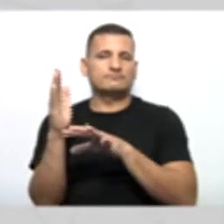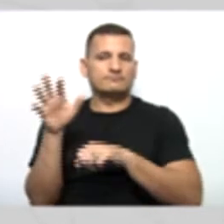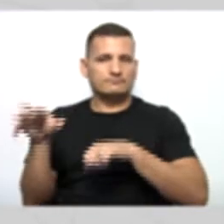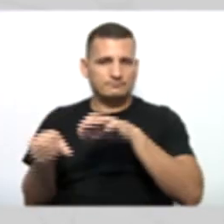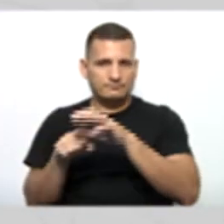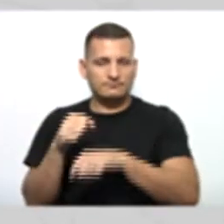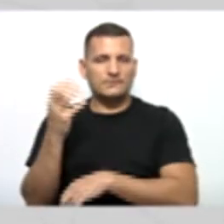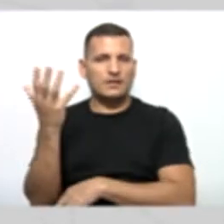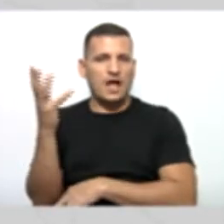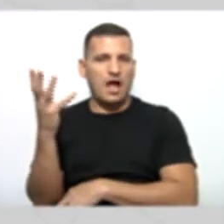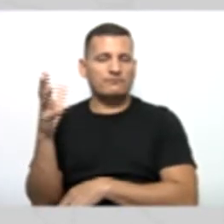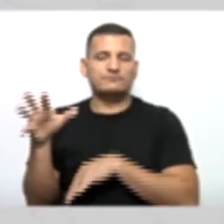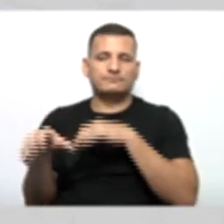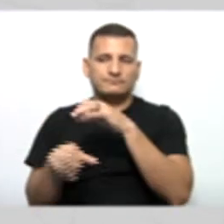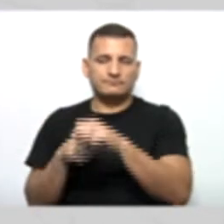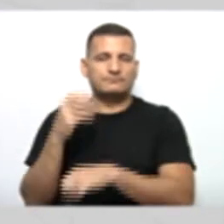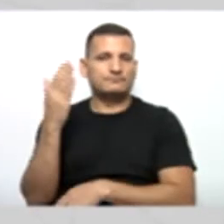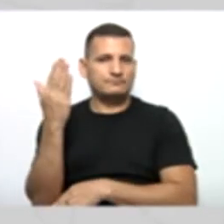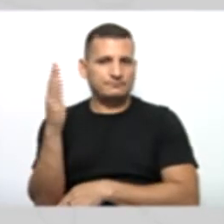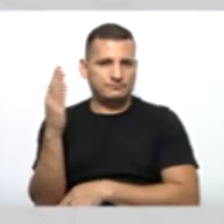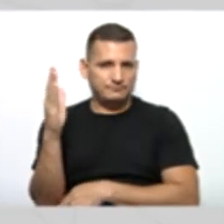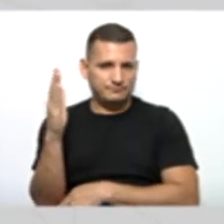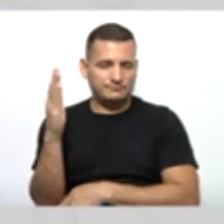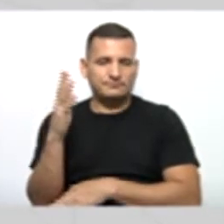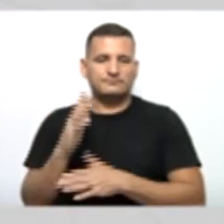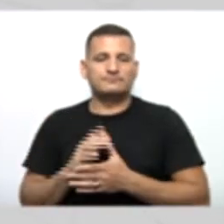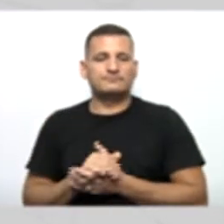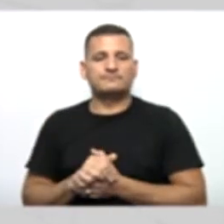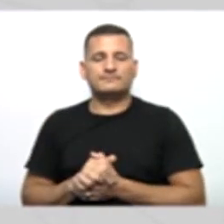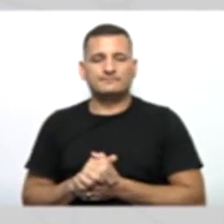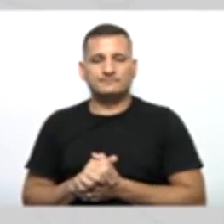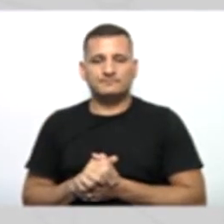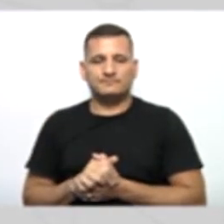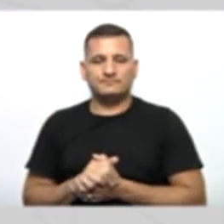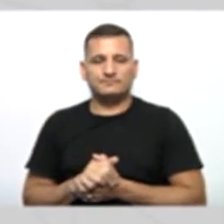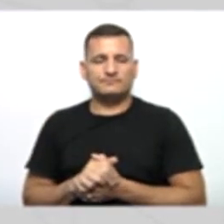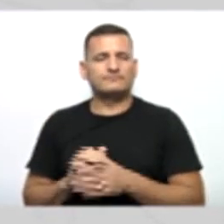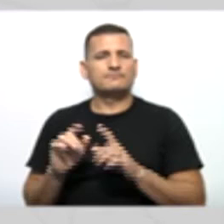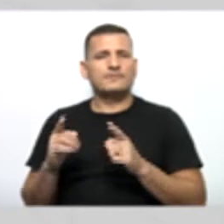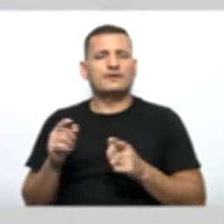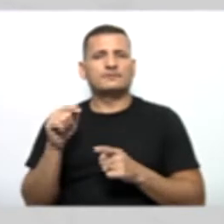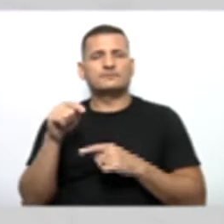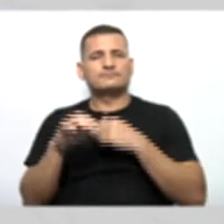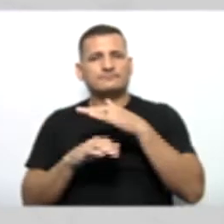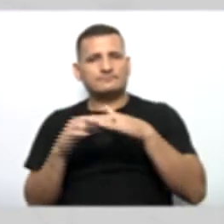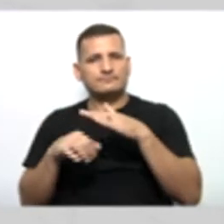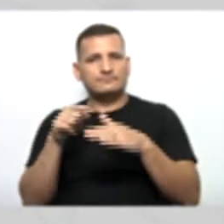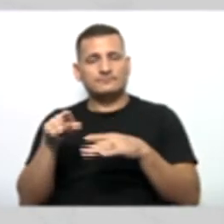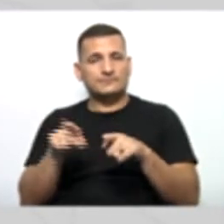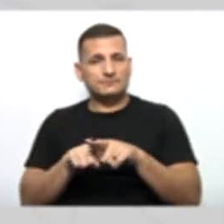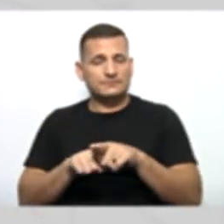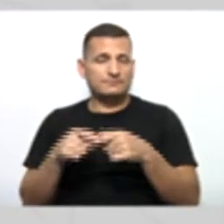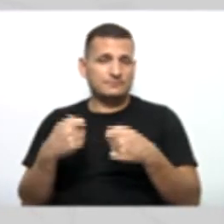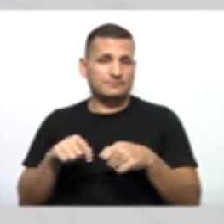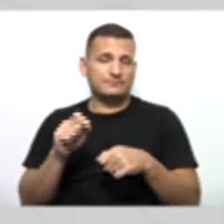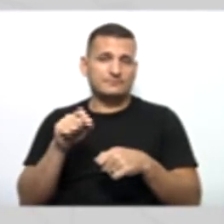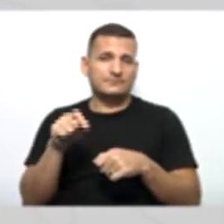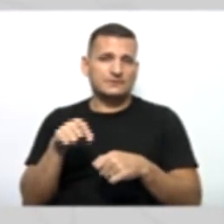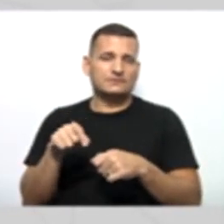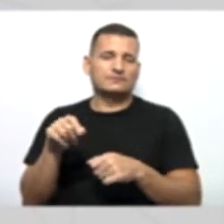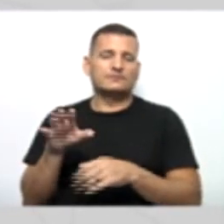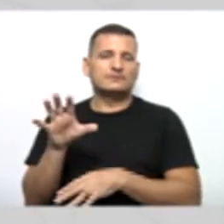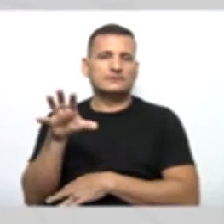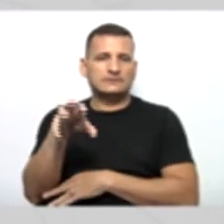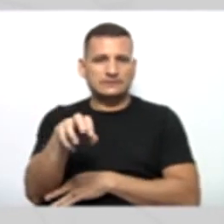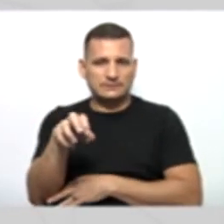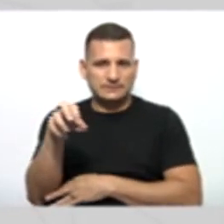árvores, ela necessita retirar madeira. É um dos recursos que ela necessita. Mas ela também precisa de máquinas. Essas